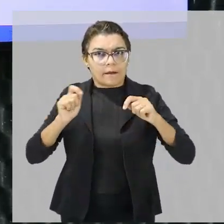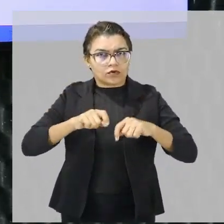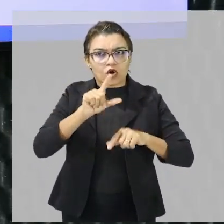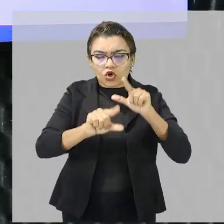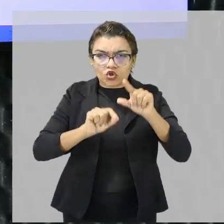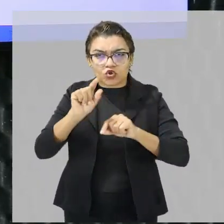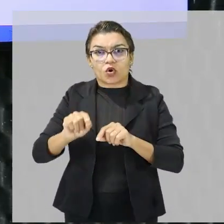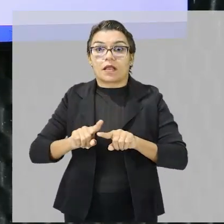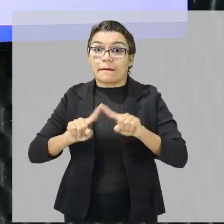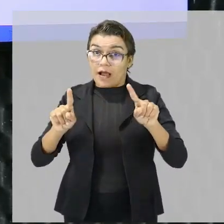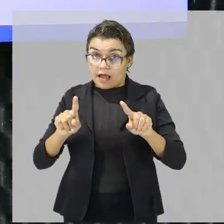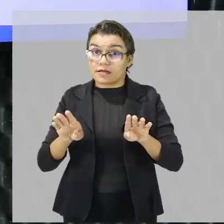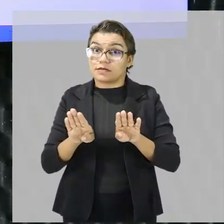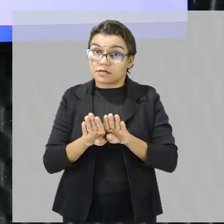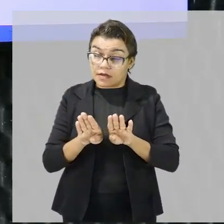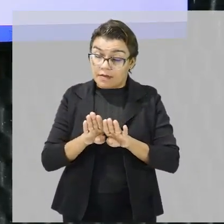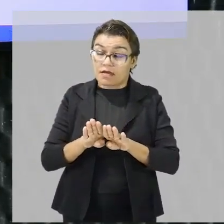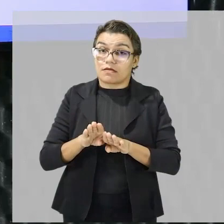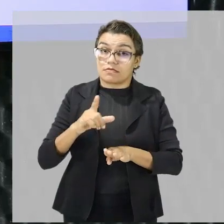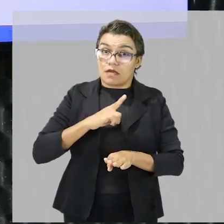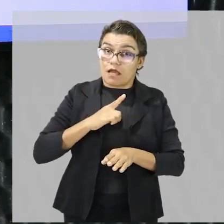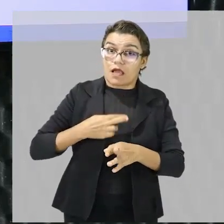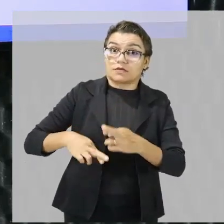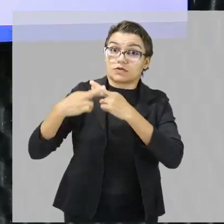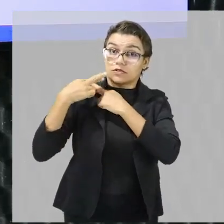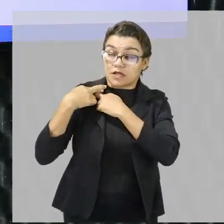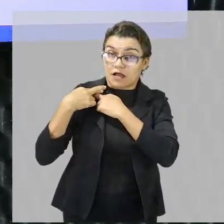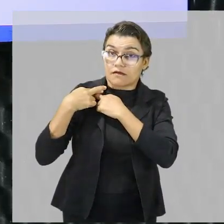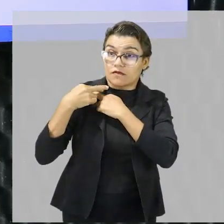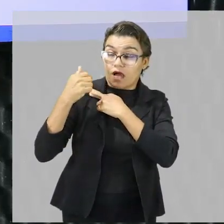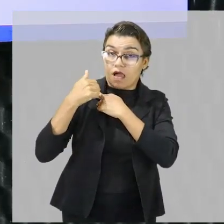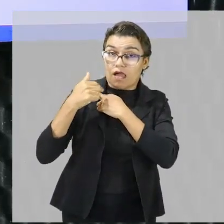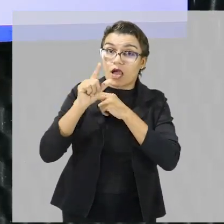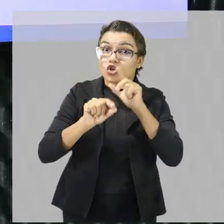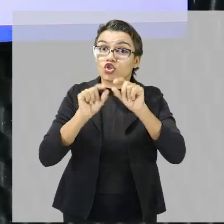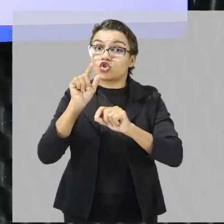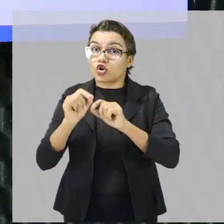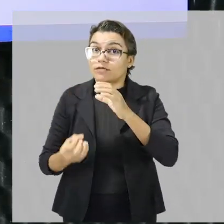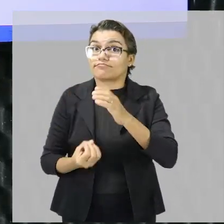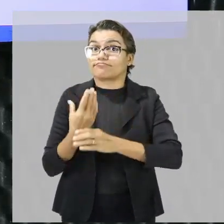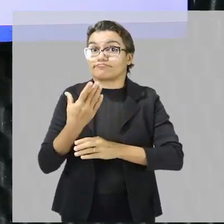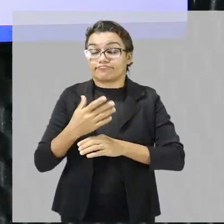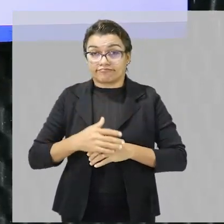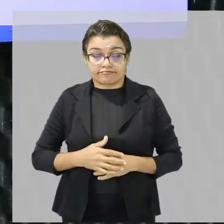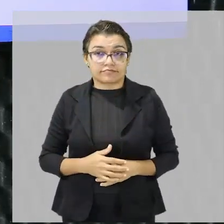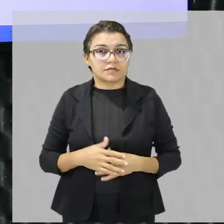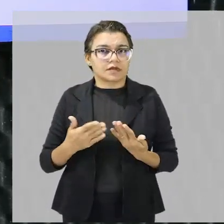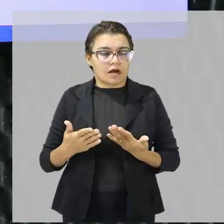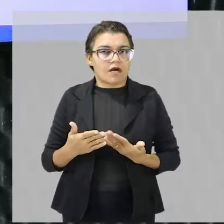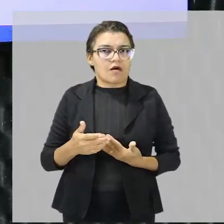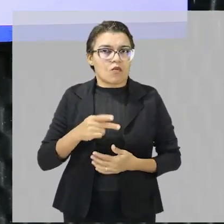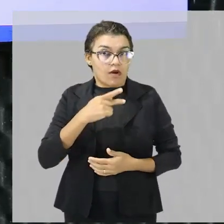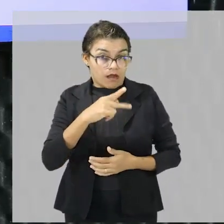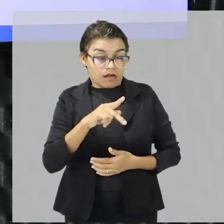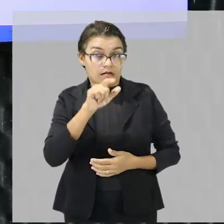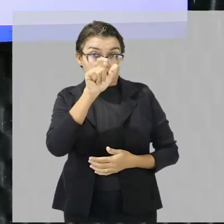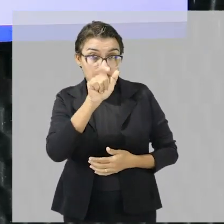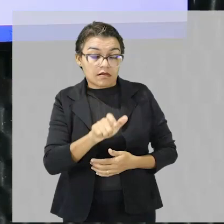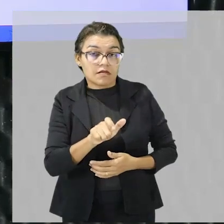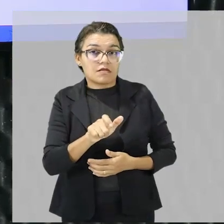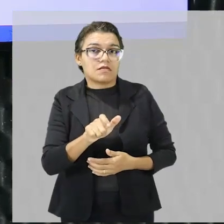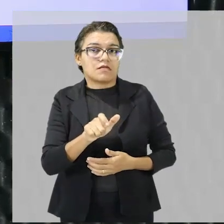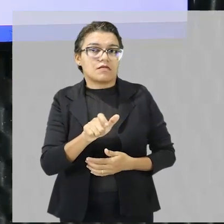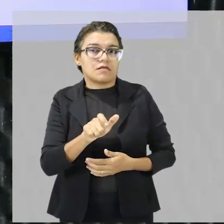mas nós somos responsáveis por aquilo que essas escolhas vão produzir. Ok? E é por isso que ele coloca muito bem,